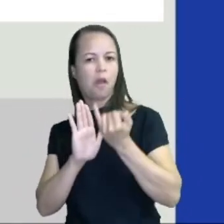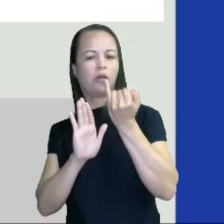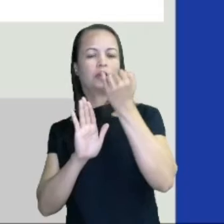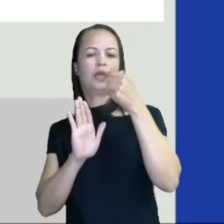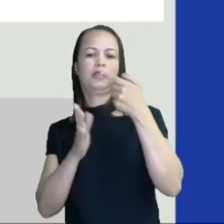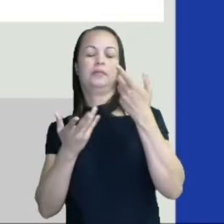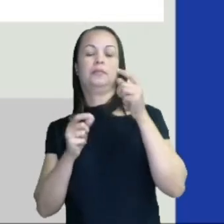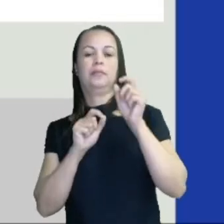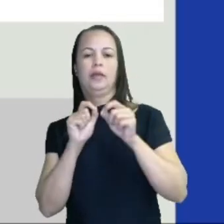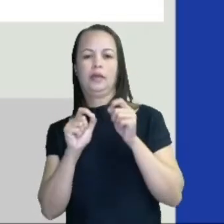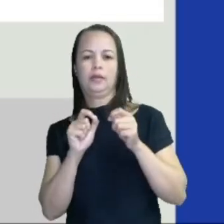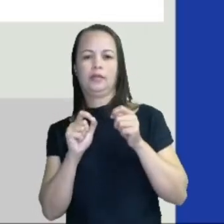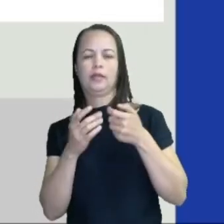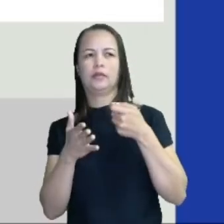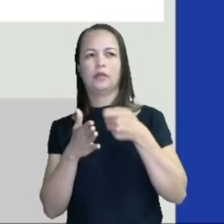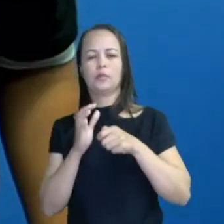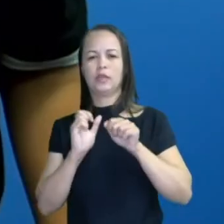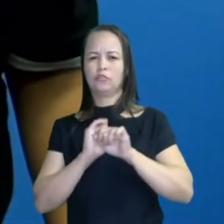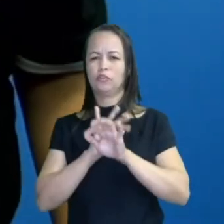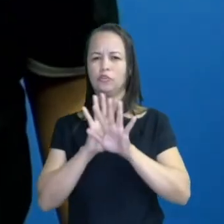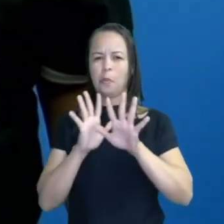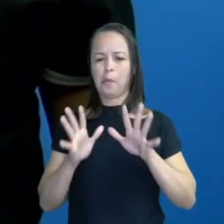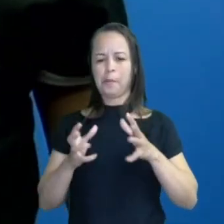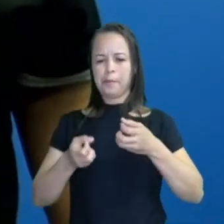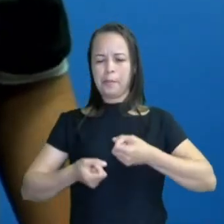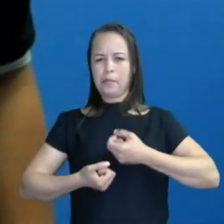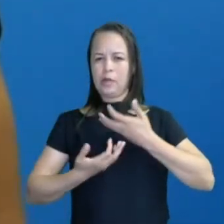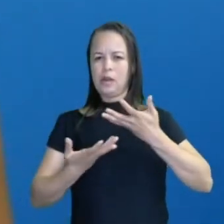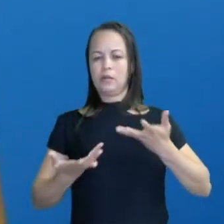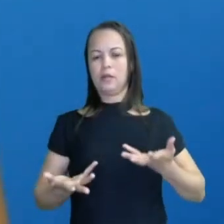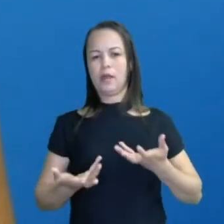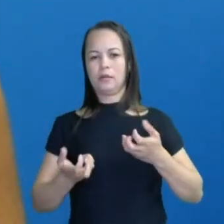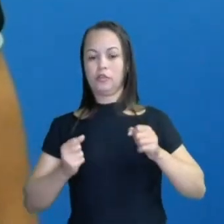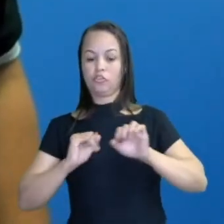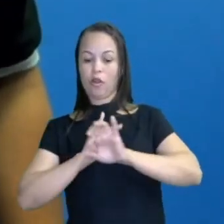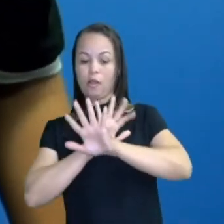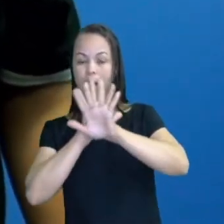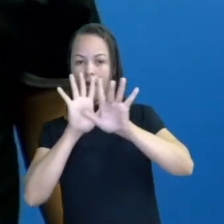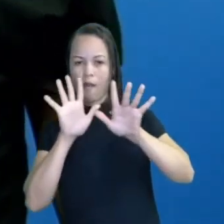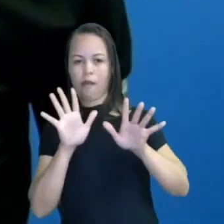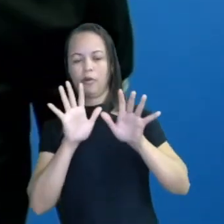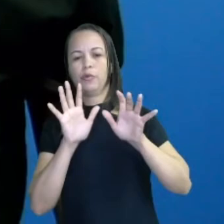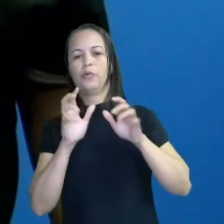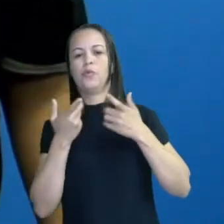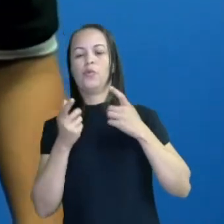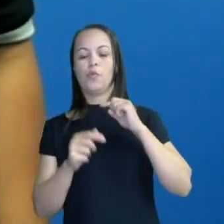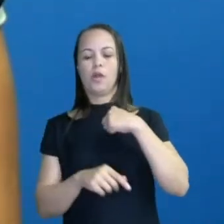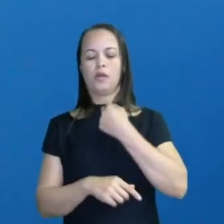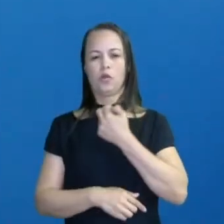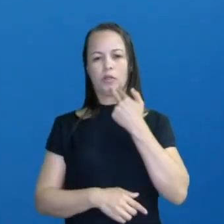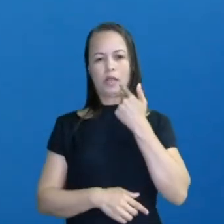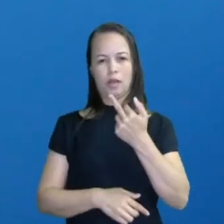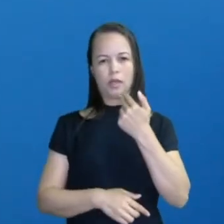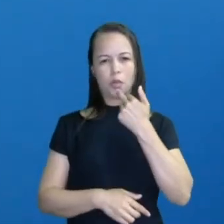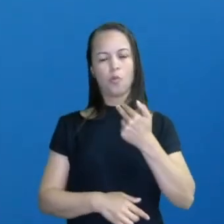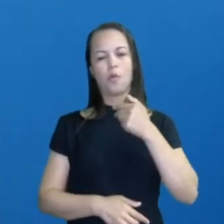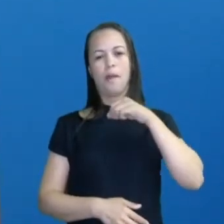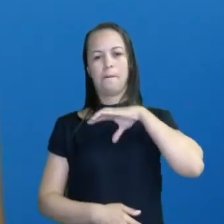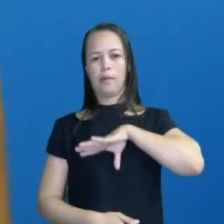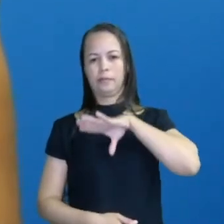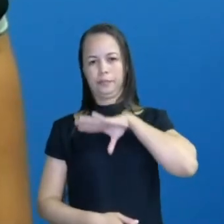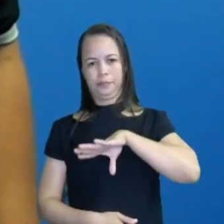né, gente? Da gente expressar, da gente deixar claro a nossa língua